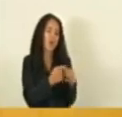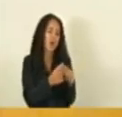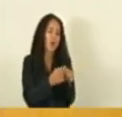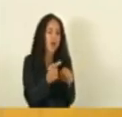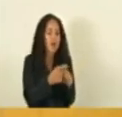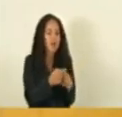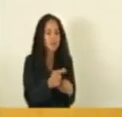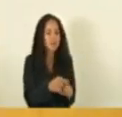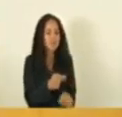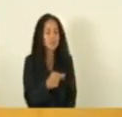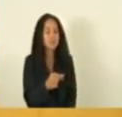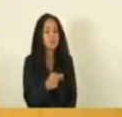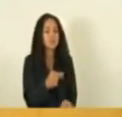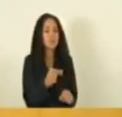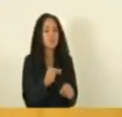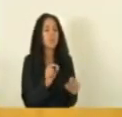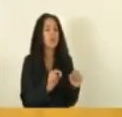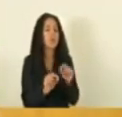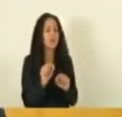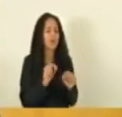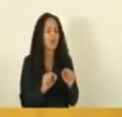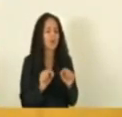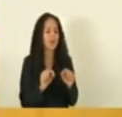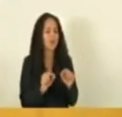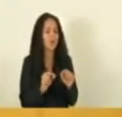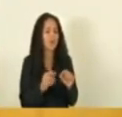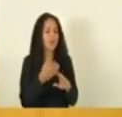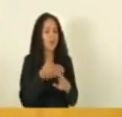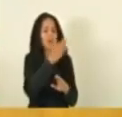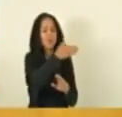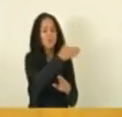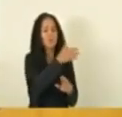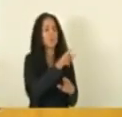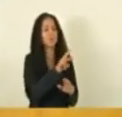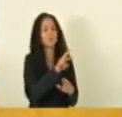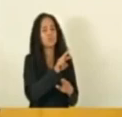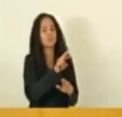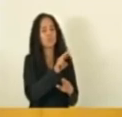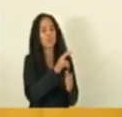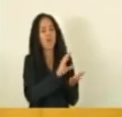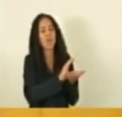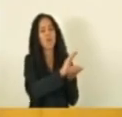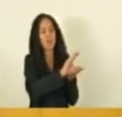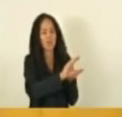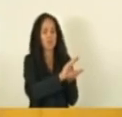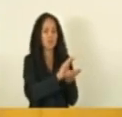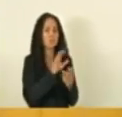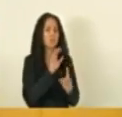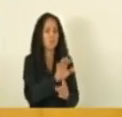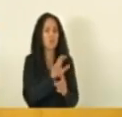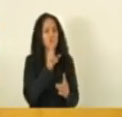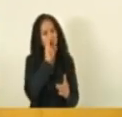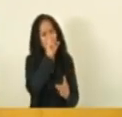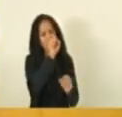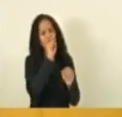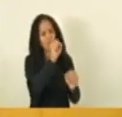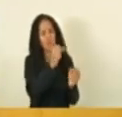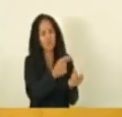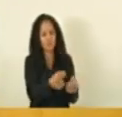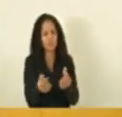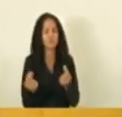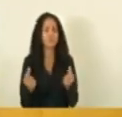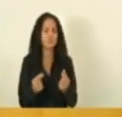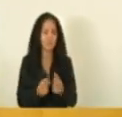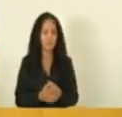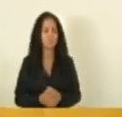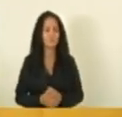para recompor aquele recurso lá de trás. E isso traz um forte impacto nas finanças do